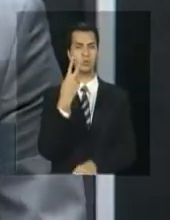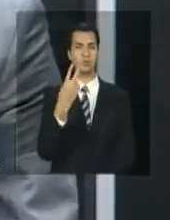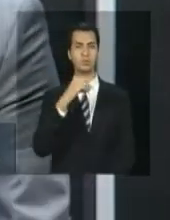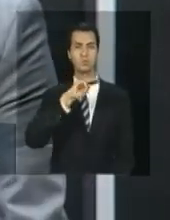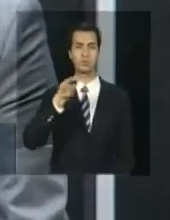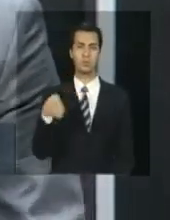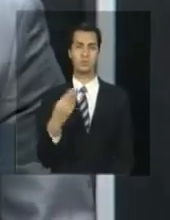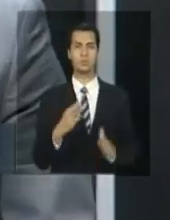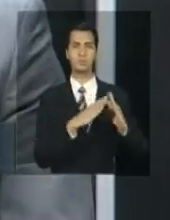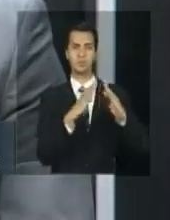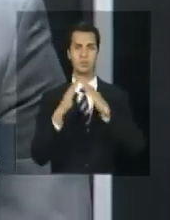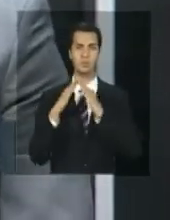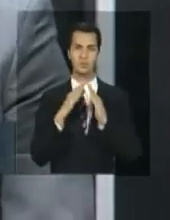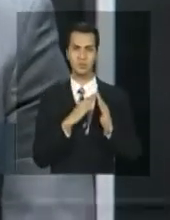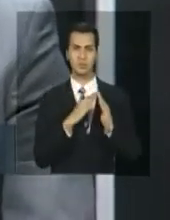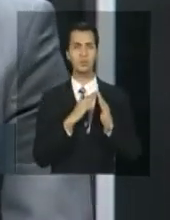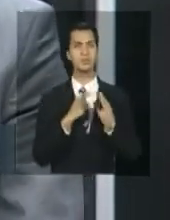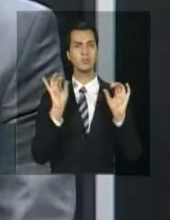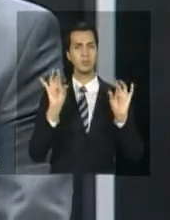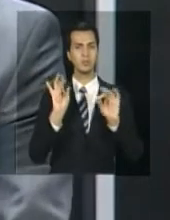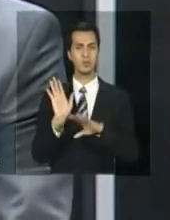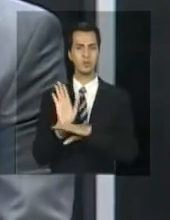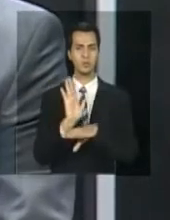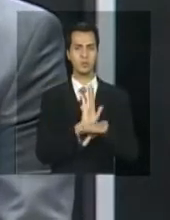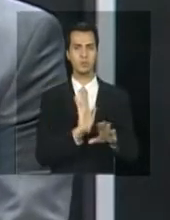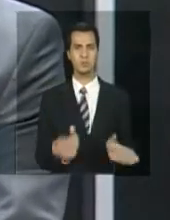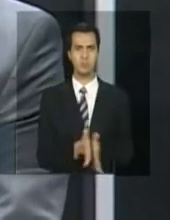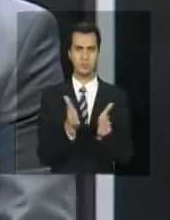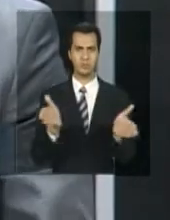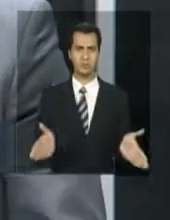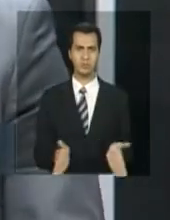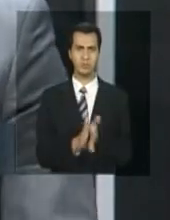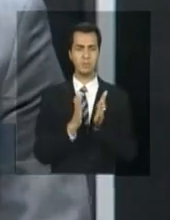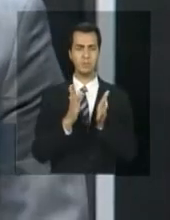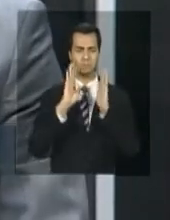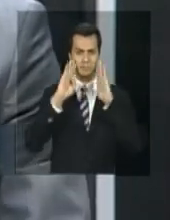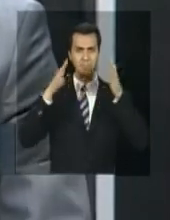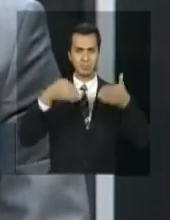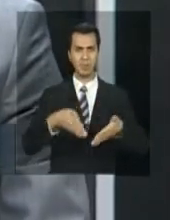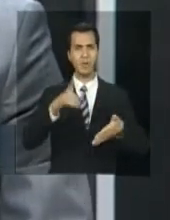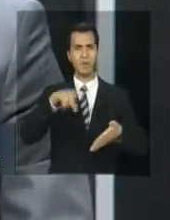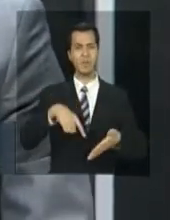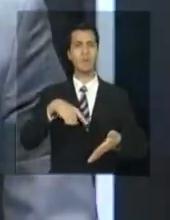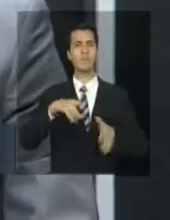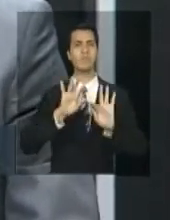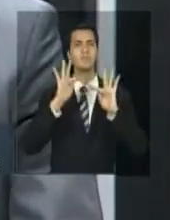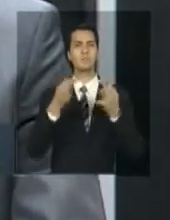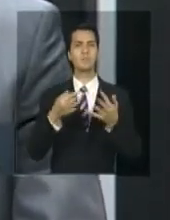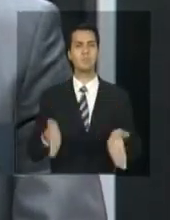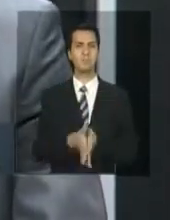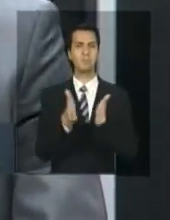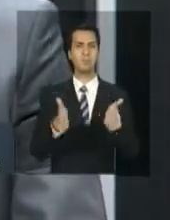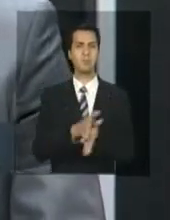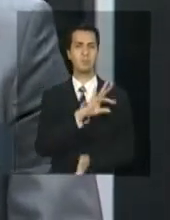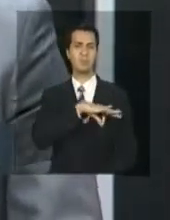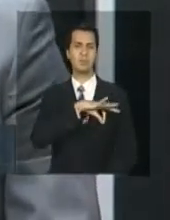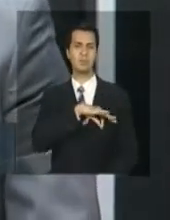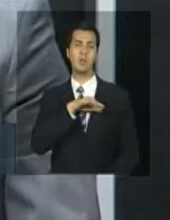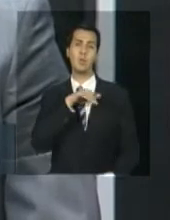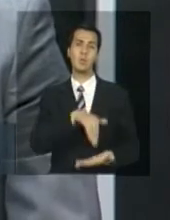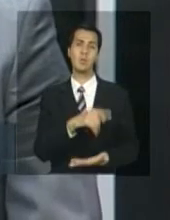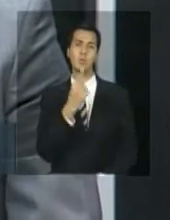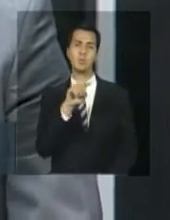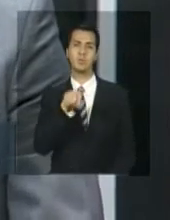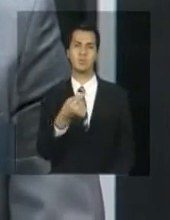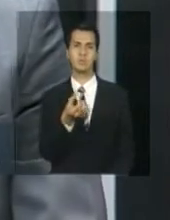à população de renda baixa, com ênfase nas famílias com renda até R$ 1.600, às quais destinaremos